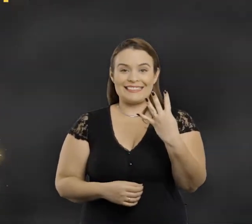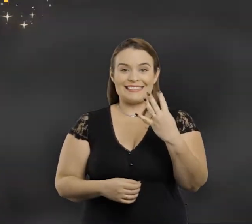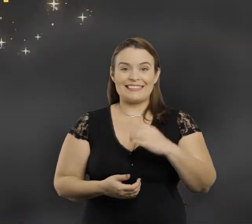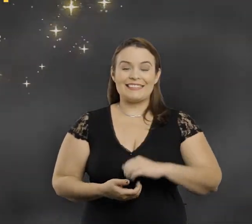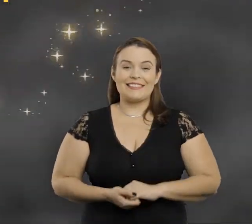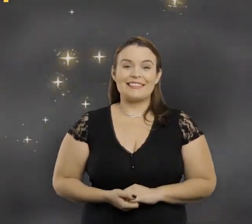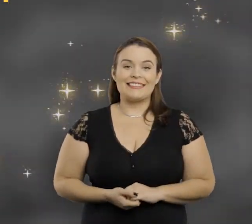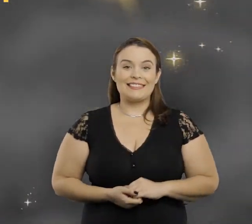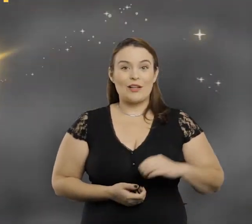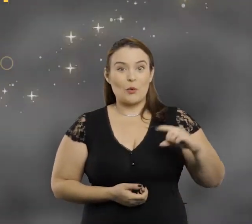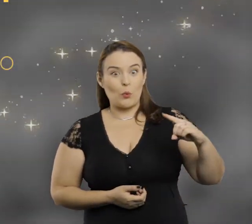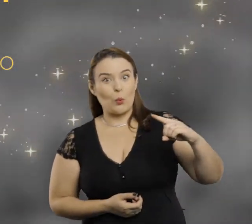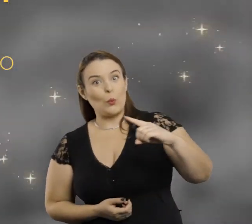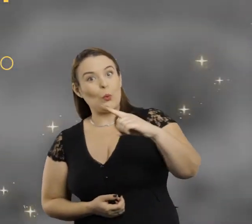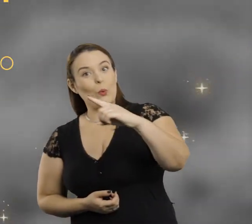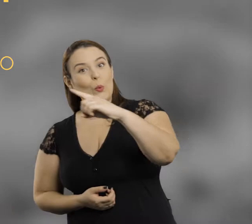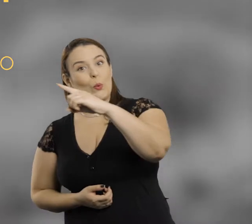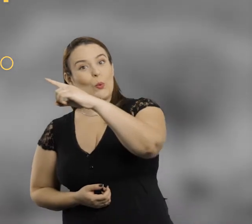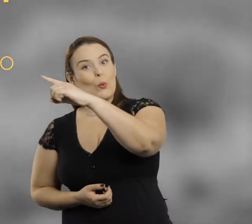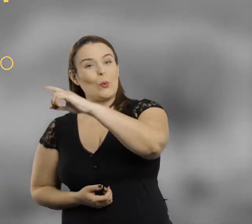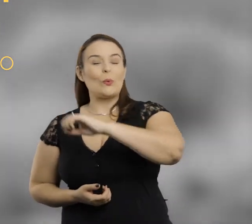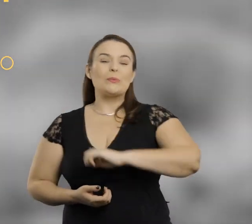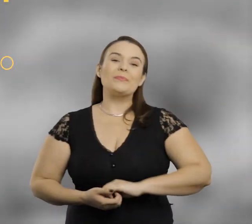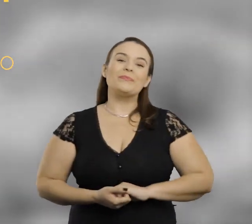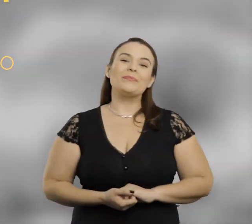Capítulo 4. O voo.